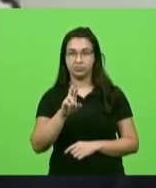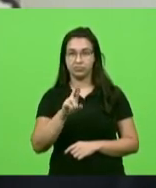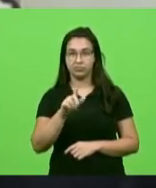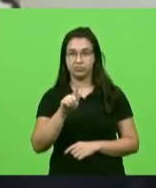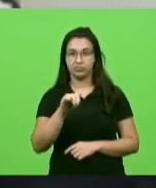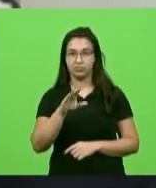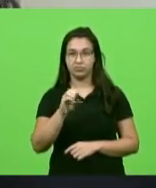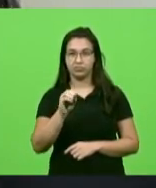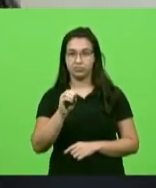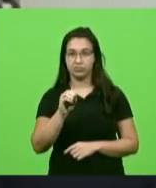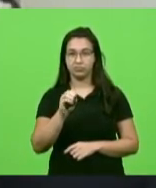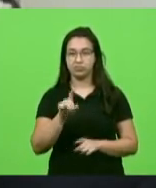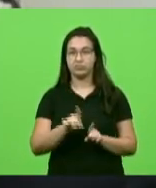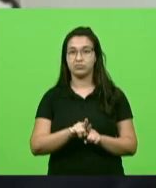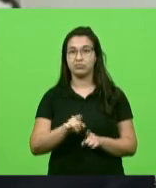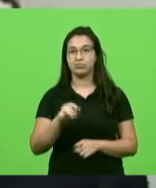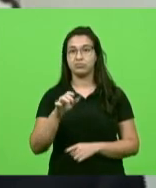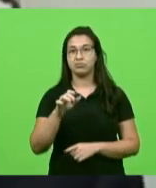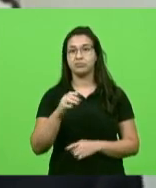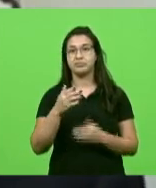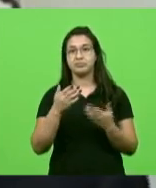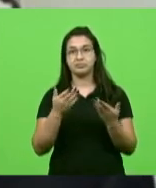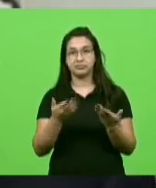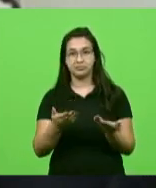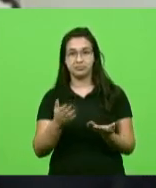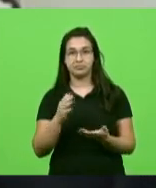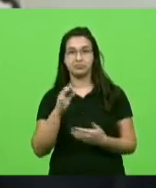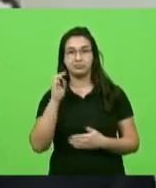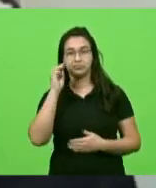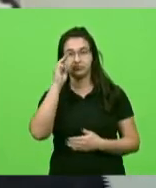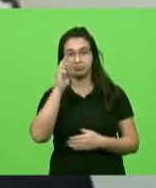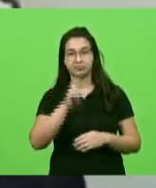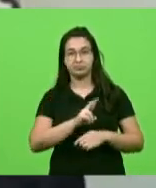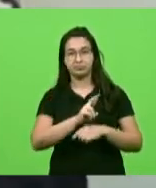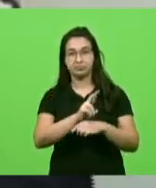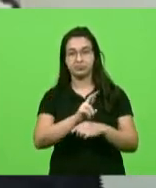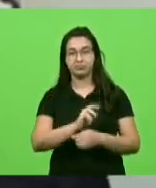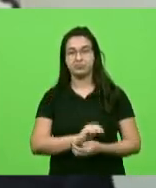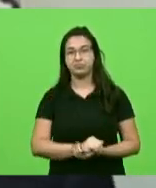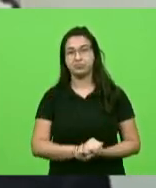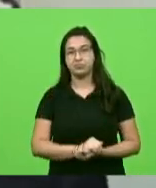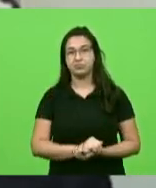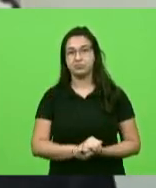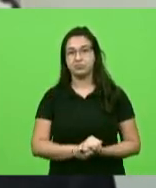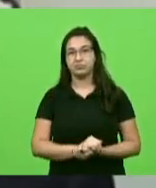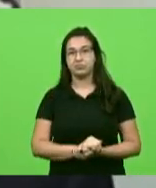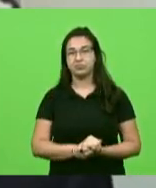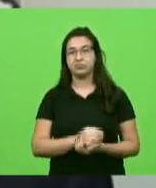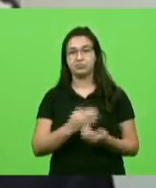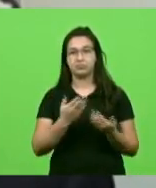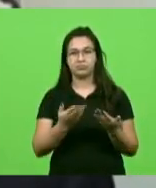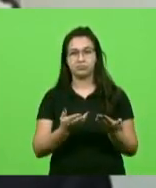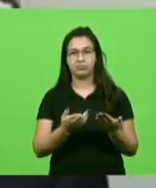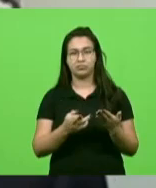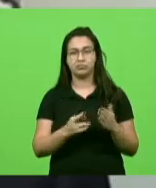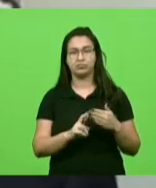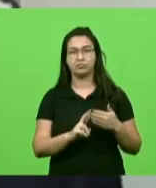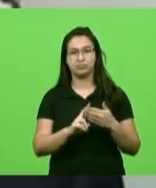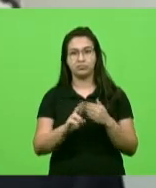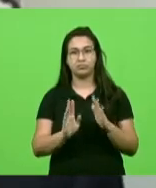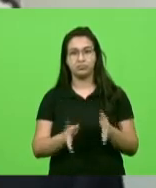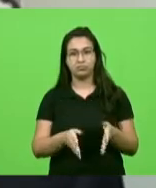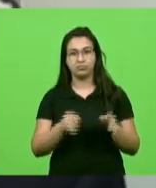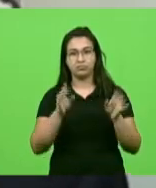representado aqui senhor Carlos Moisés da Silva I cuida-se de representação já